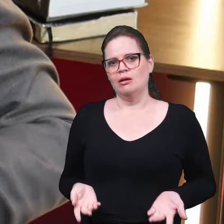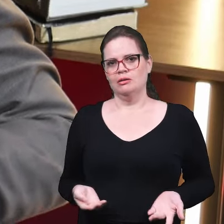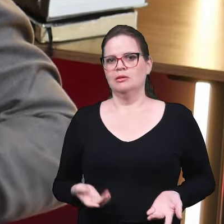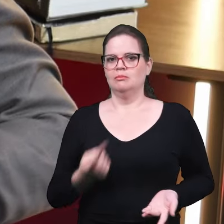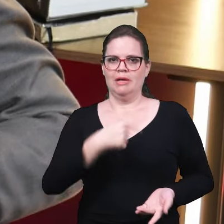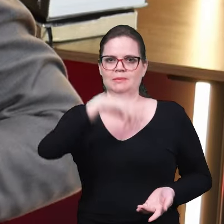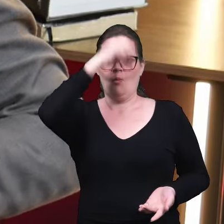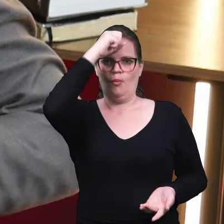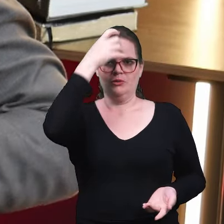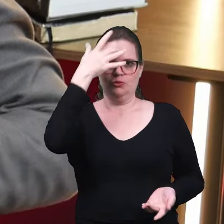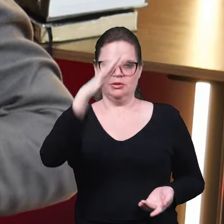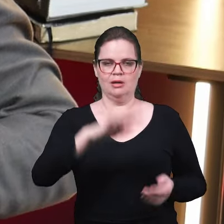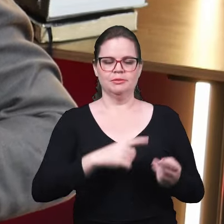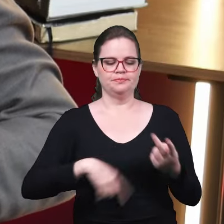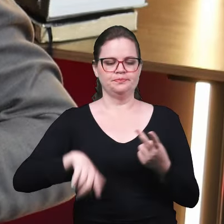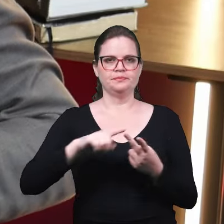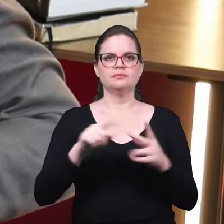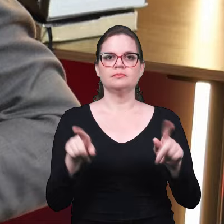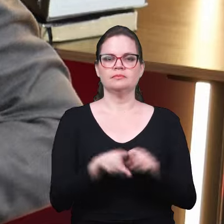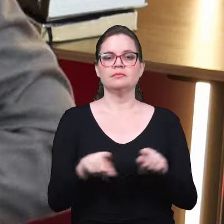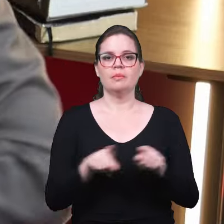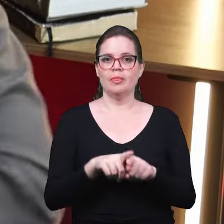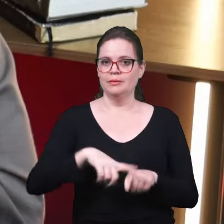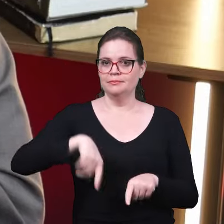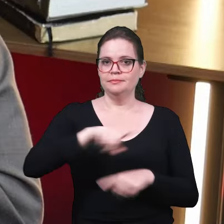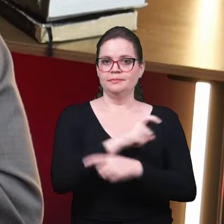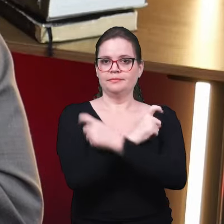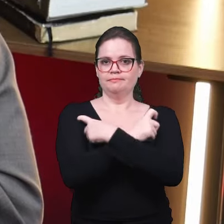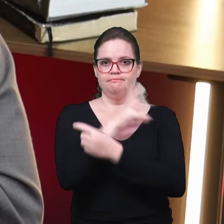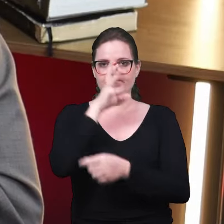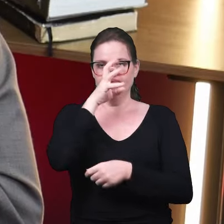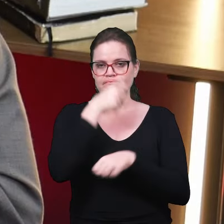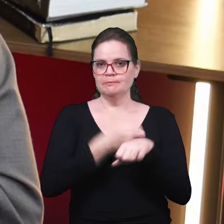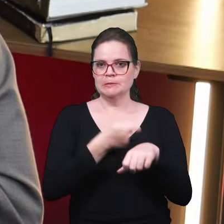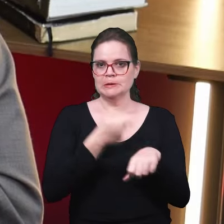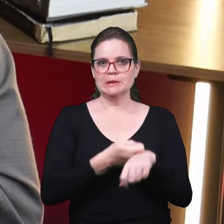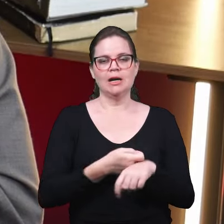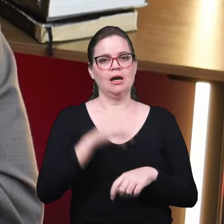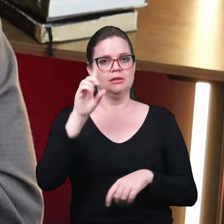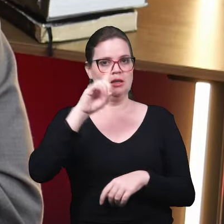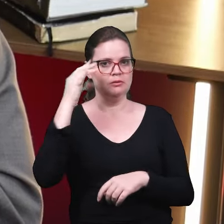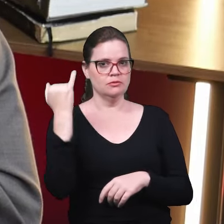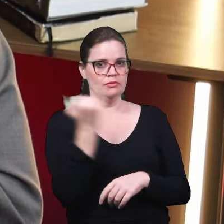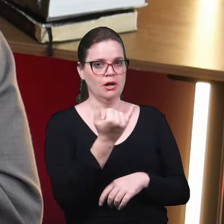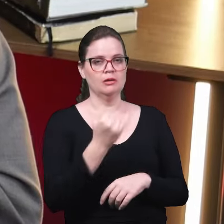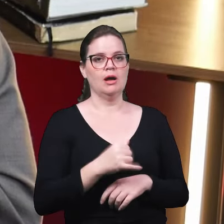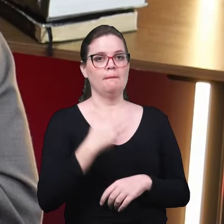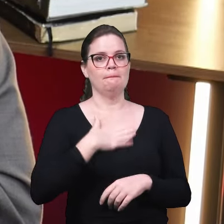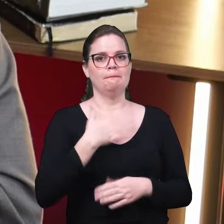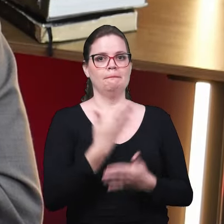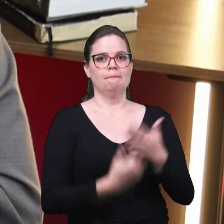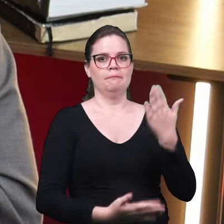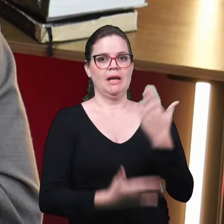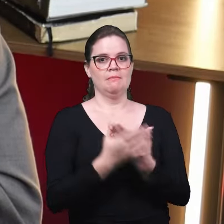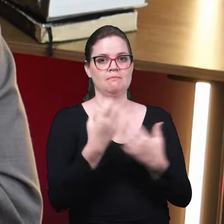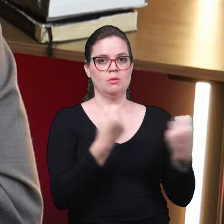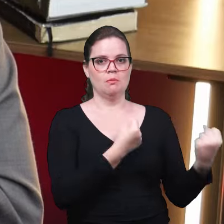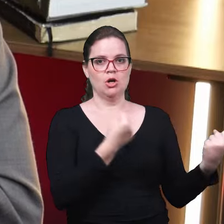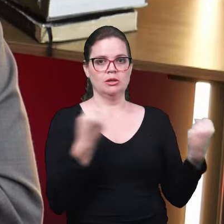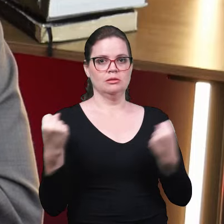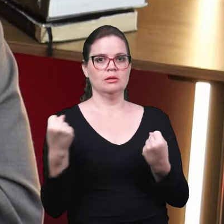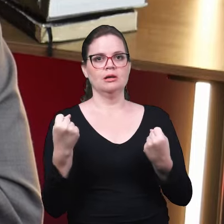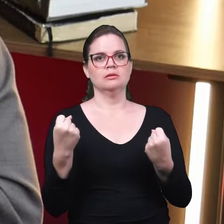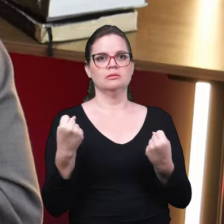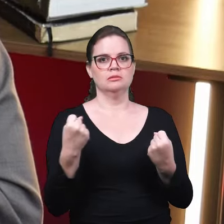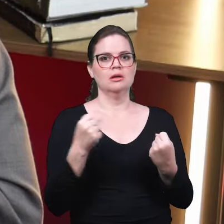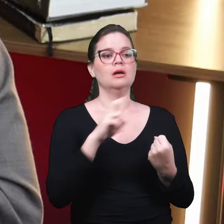que nessa relutância ali, Deus ele enfatiza, olha, a minha mão poderosa